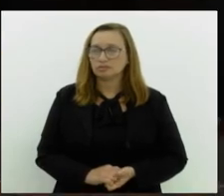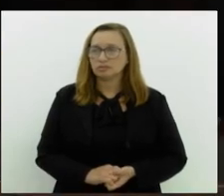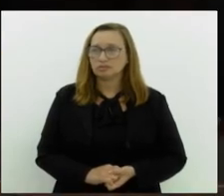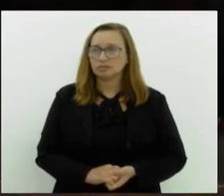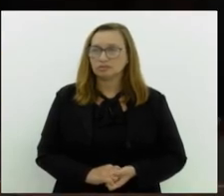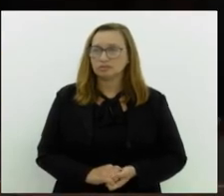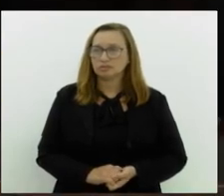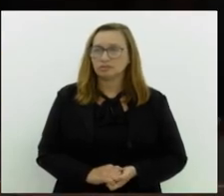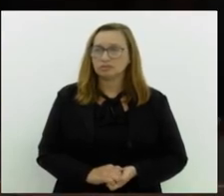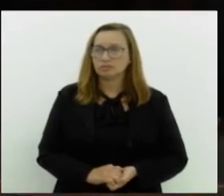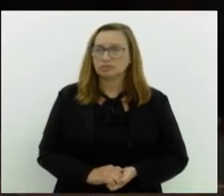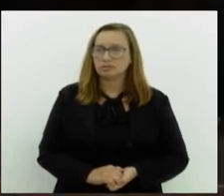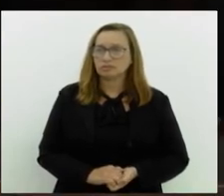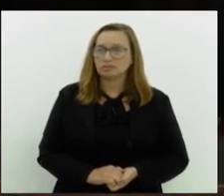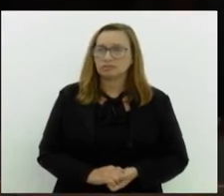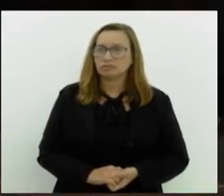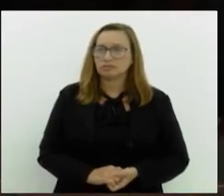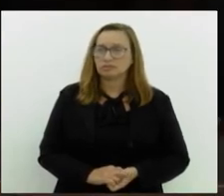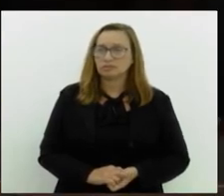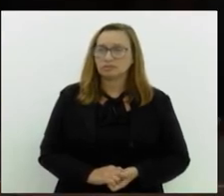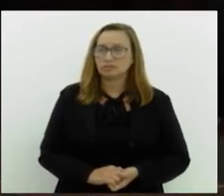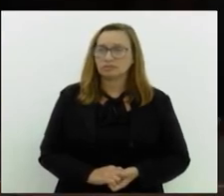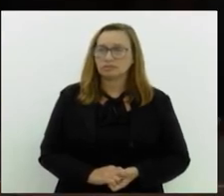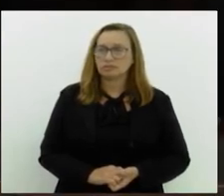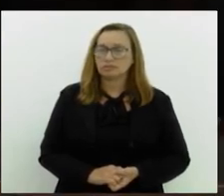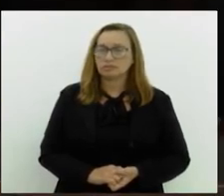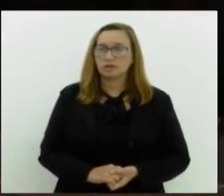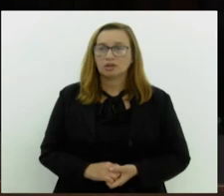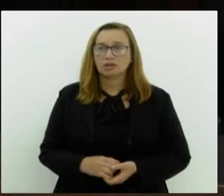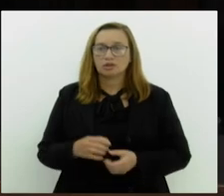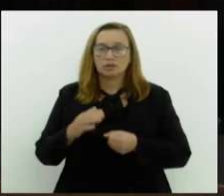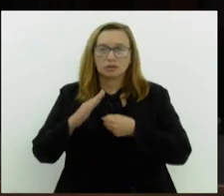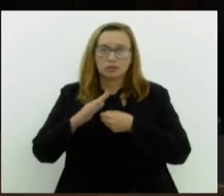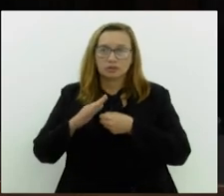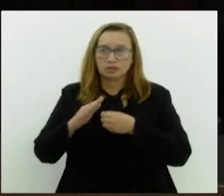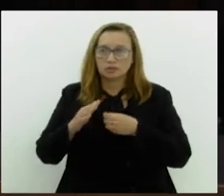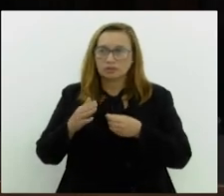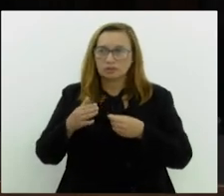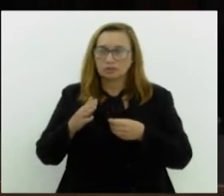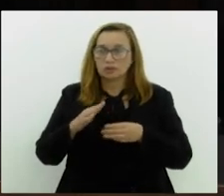Esse som hoje na casa está difícil.